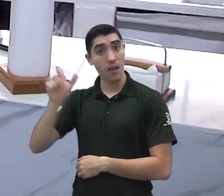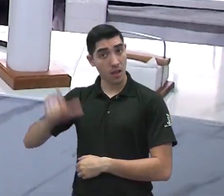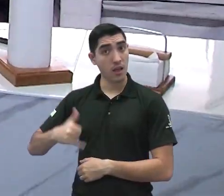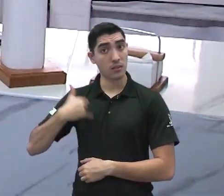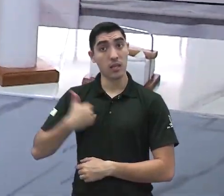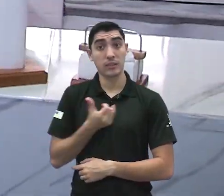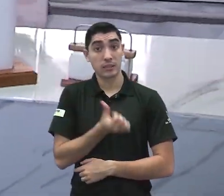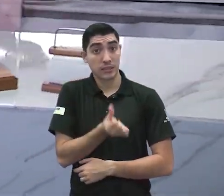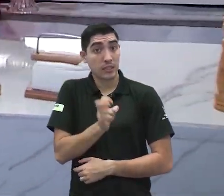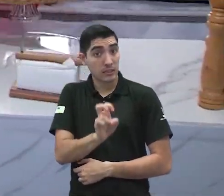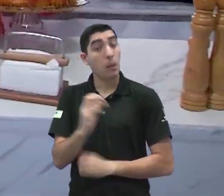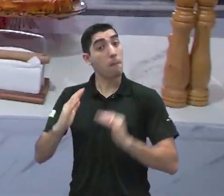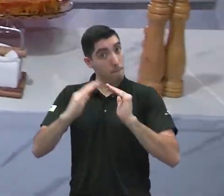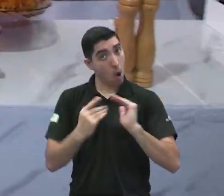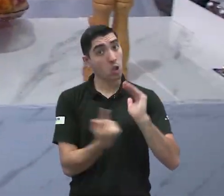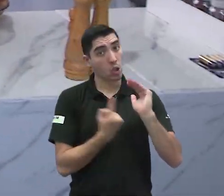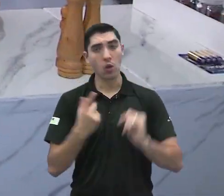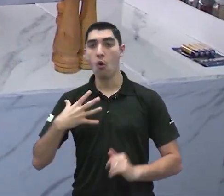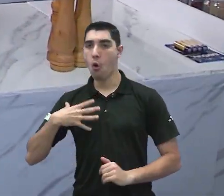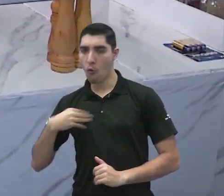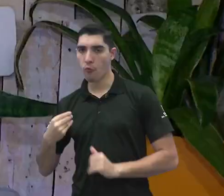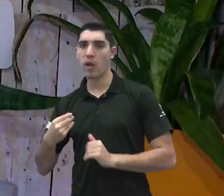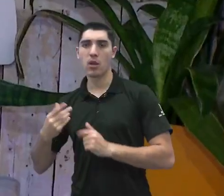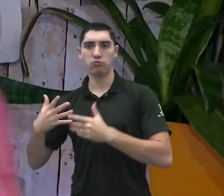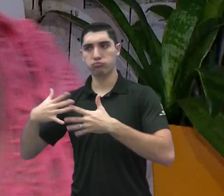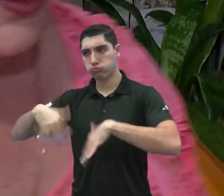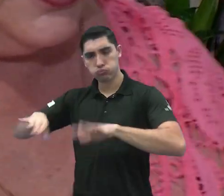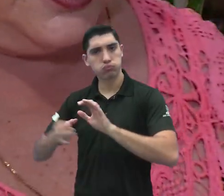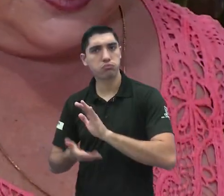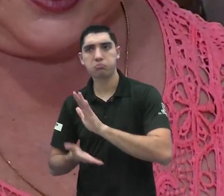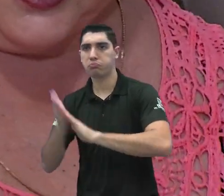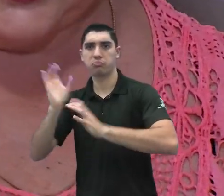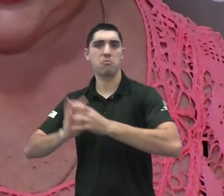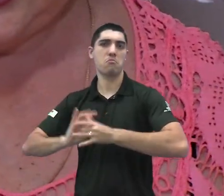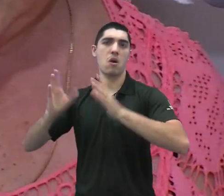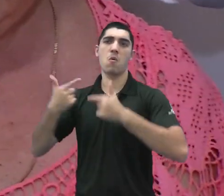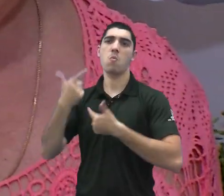vive sozinha. Os filhos, já criados, moram em